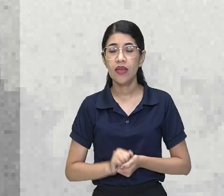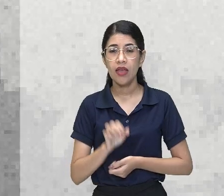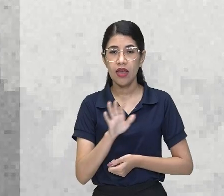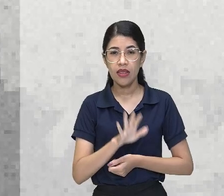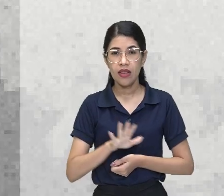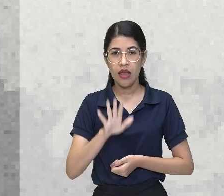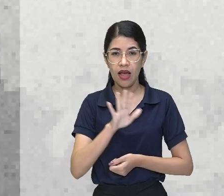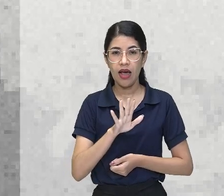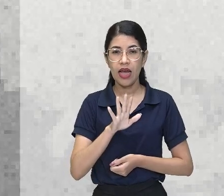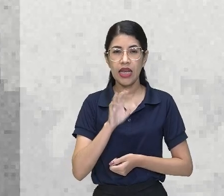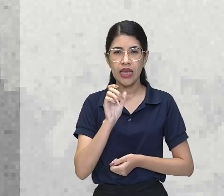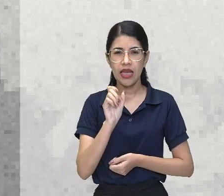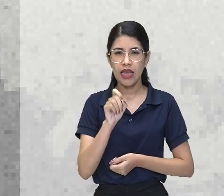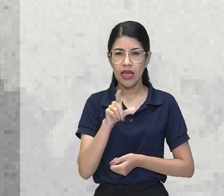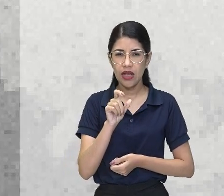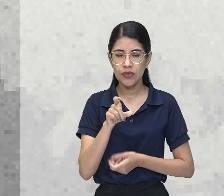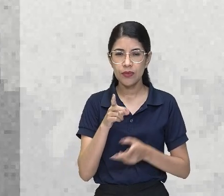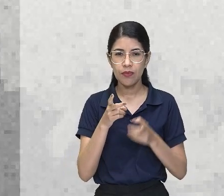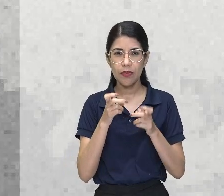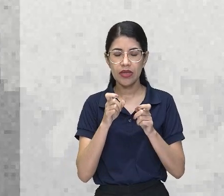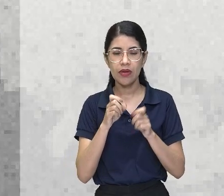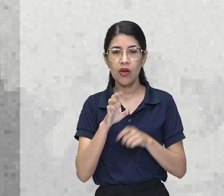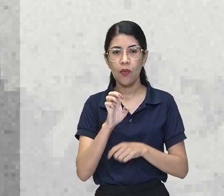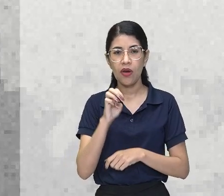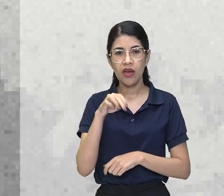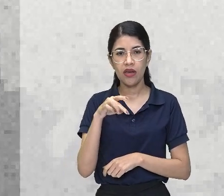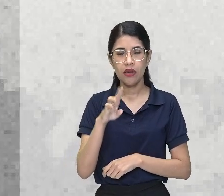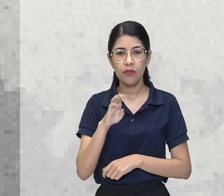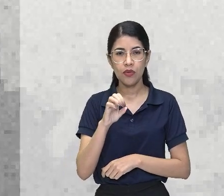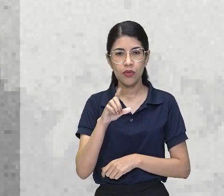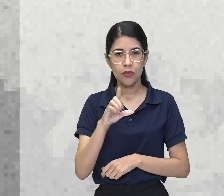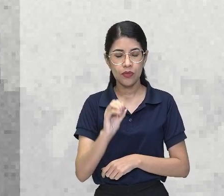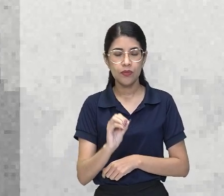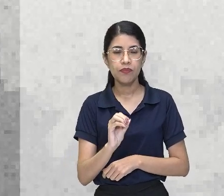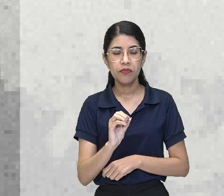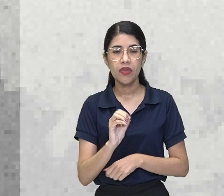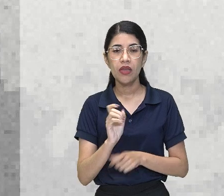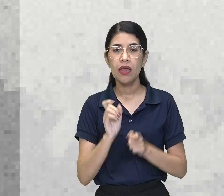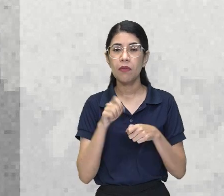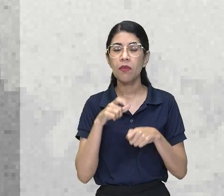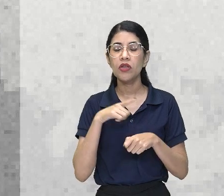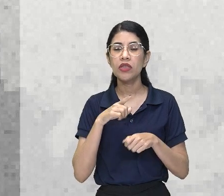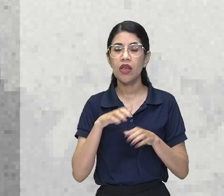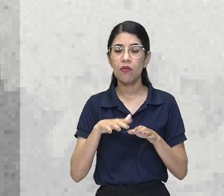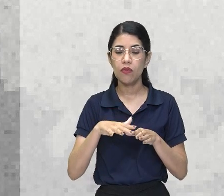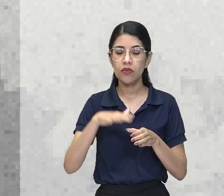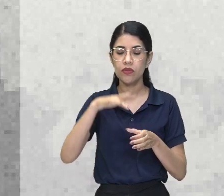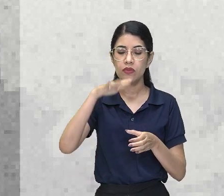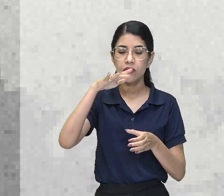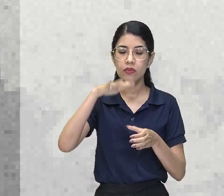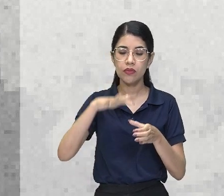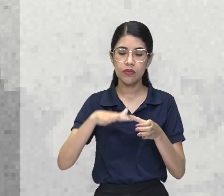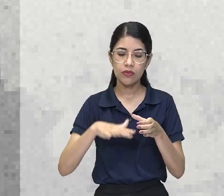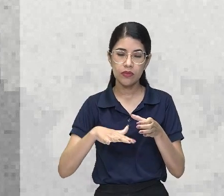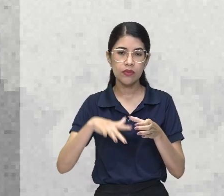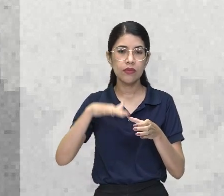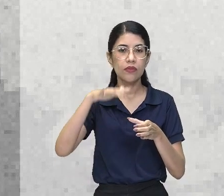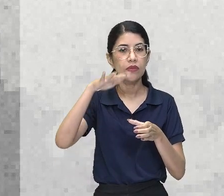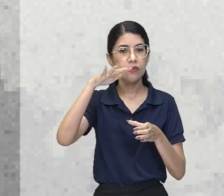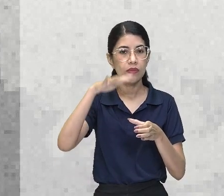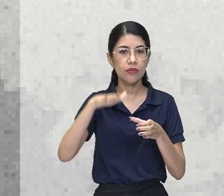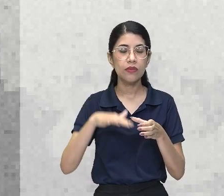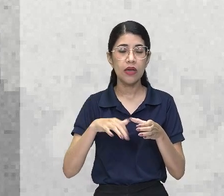central, em azul, vocês estão observando o êmbolo ou pistão, que pode promover o movimento de subida e descida. Toda